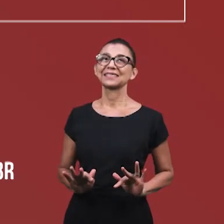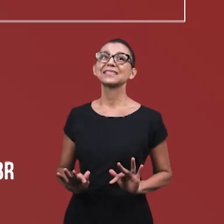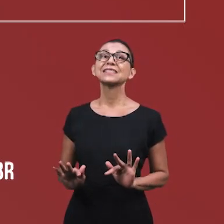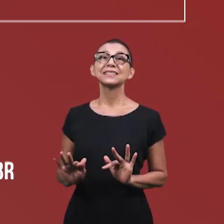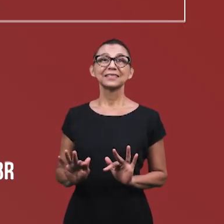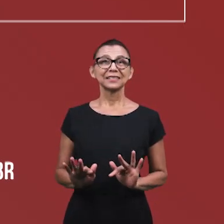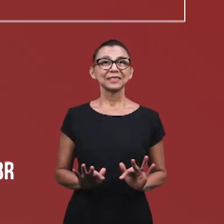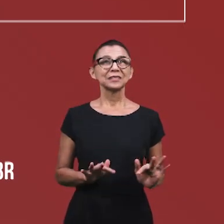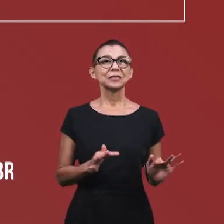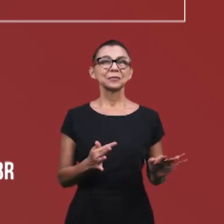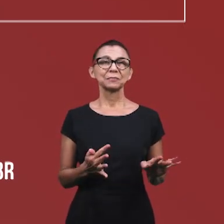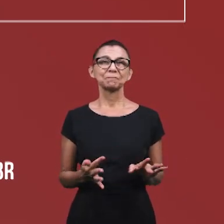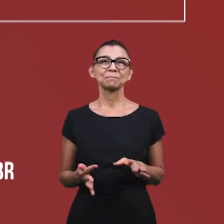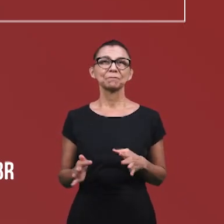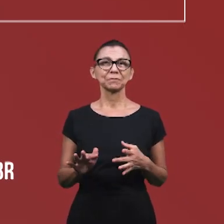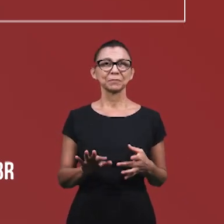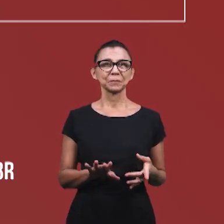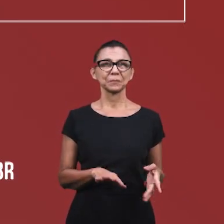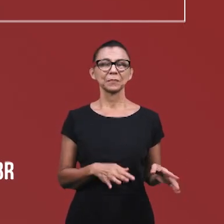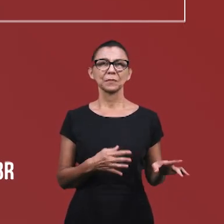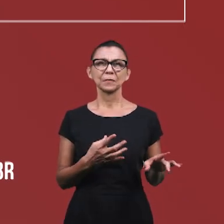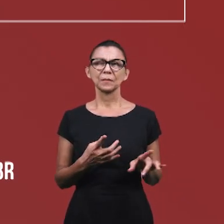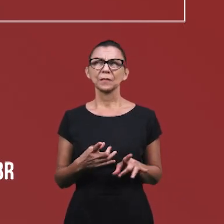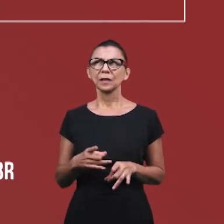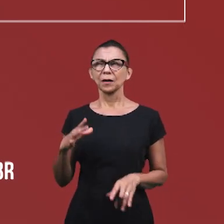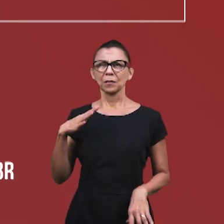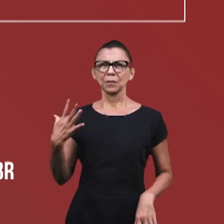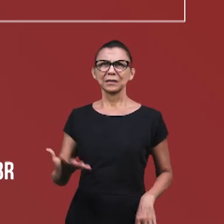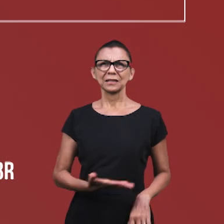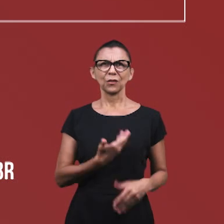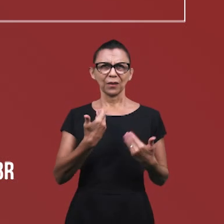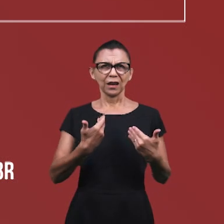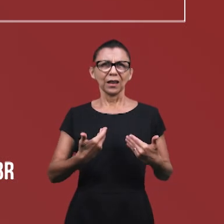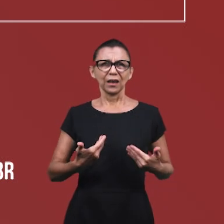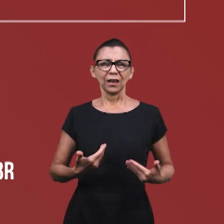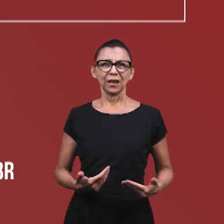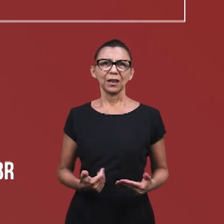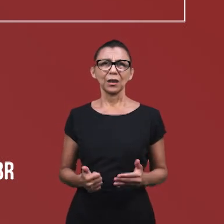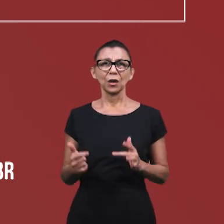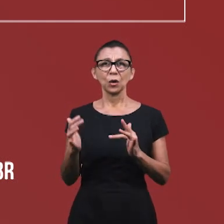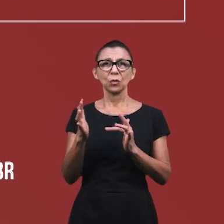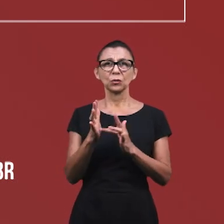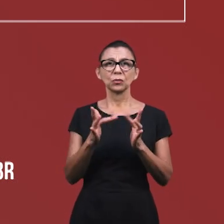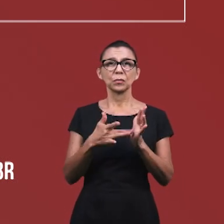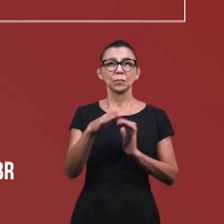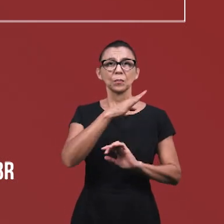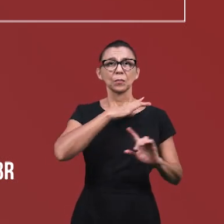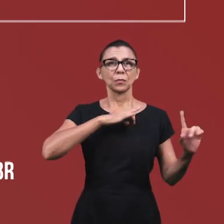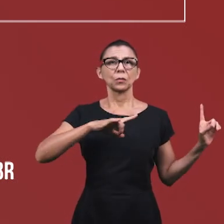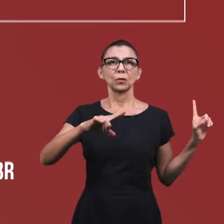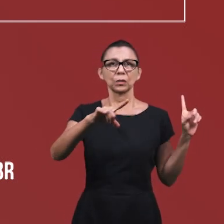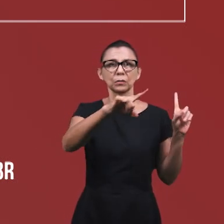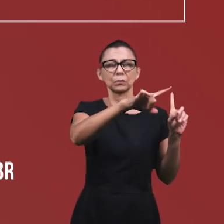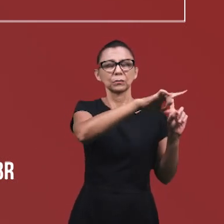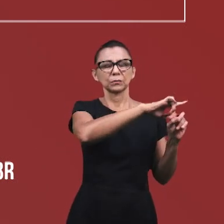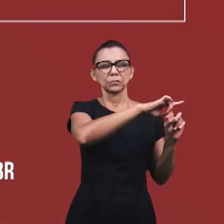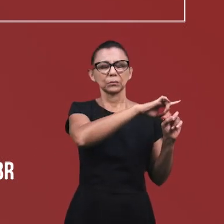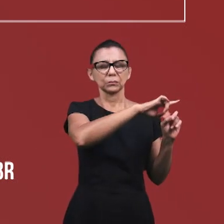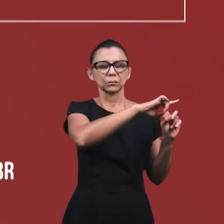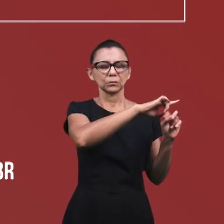feliz. Para me encontrar, perdeu sua vida,